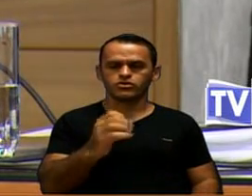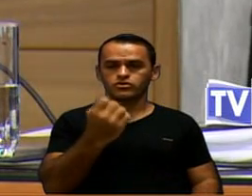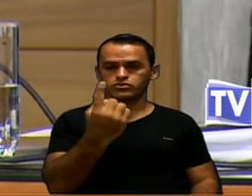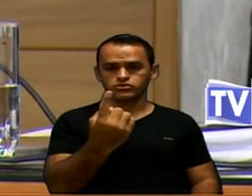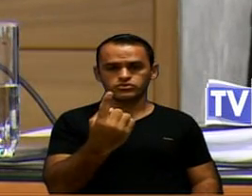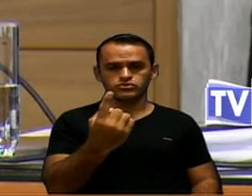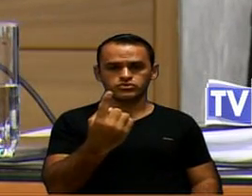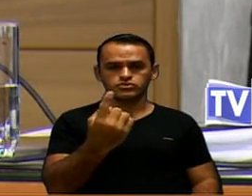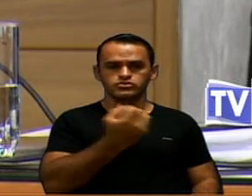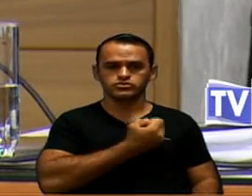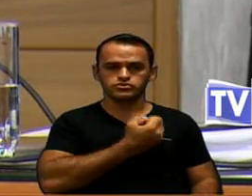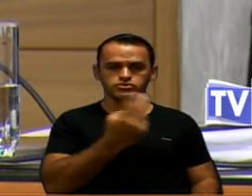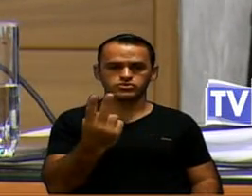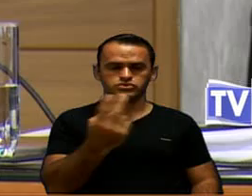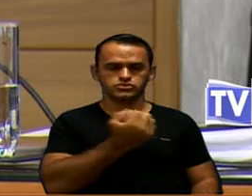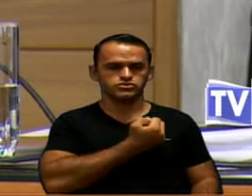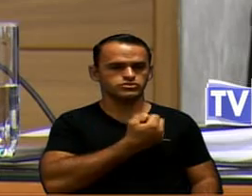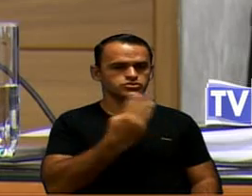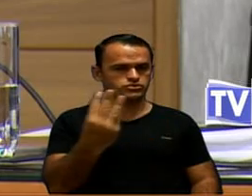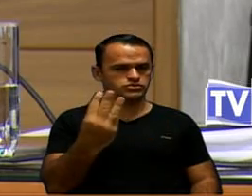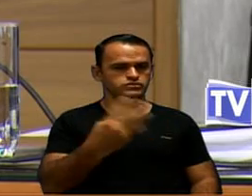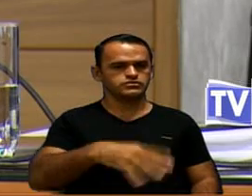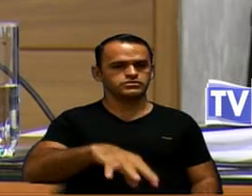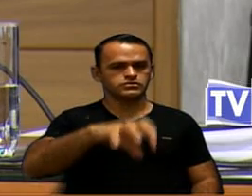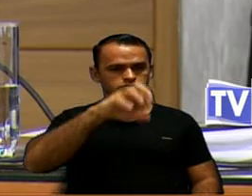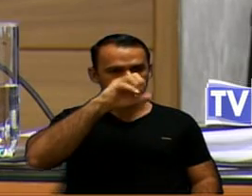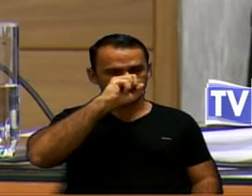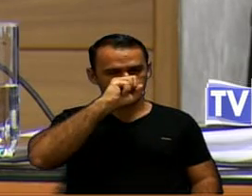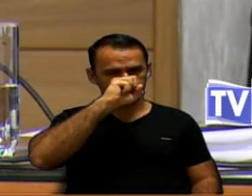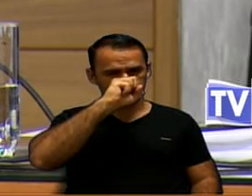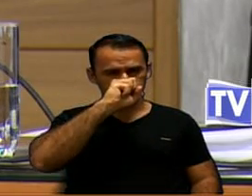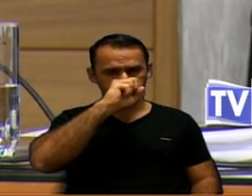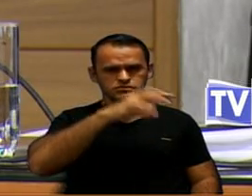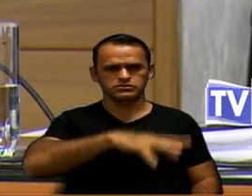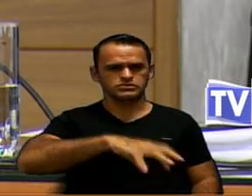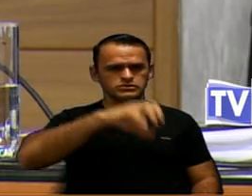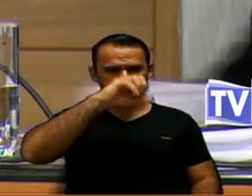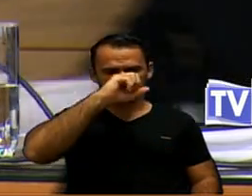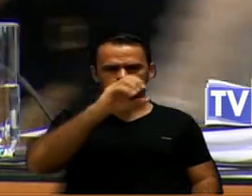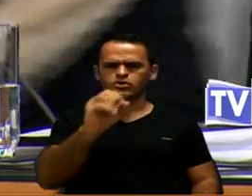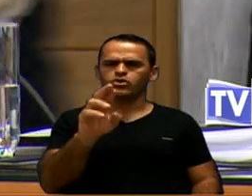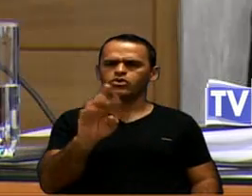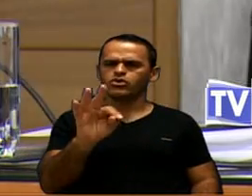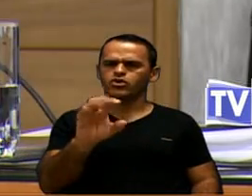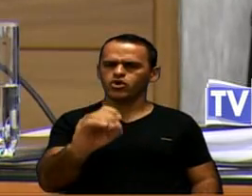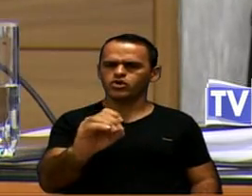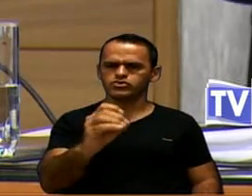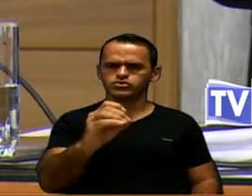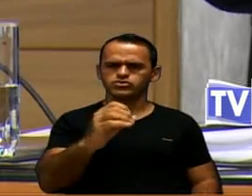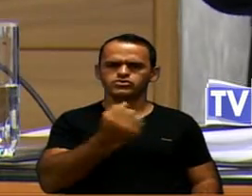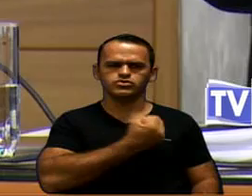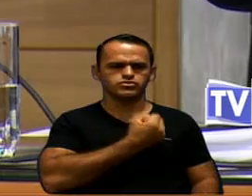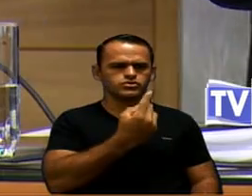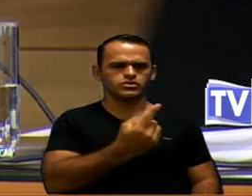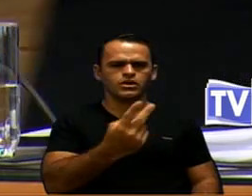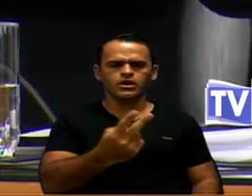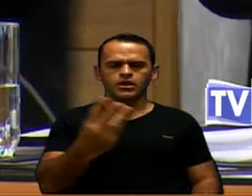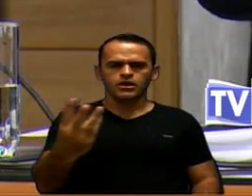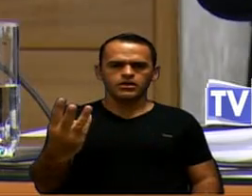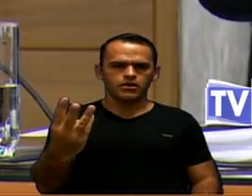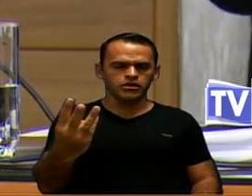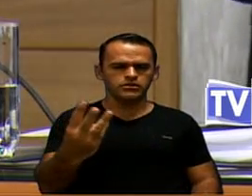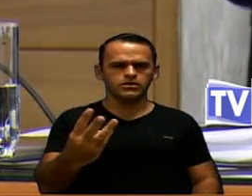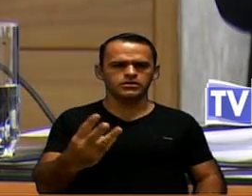e 3. O mau cheiro nos bairros Horto 1, 2 e 3 também está